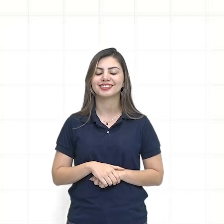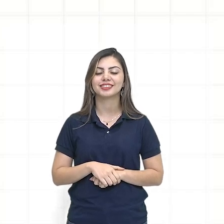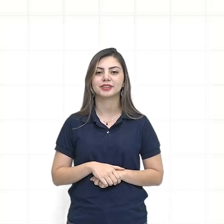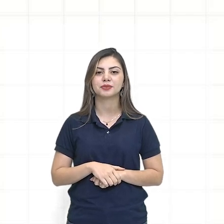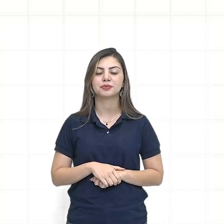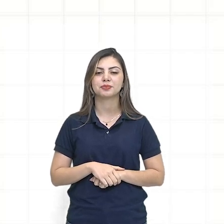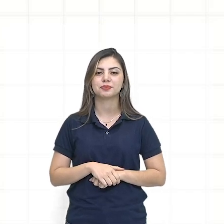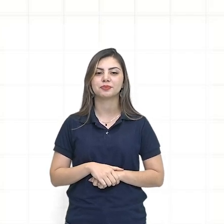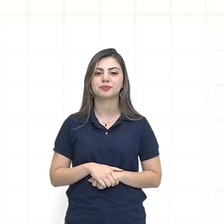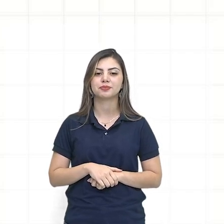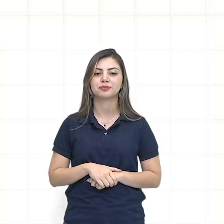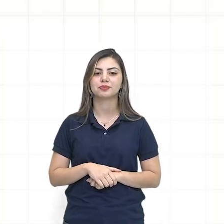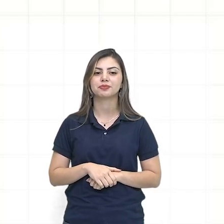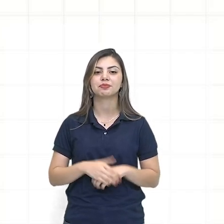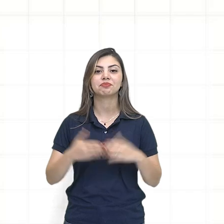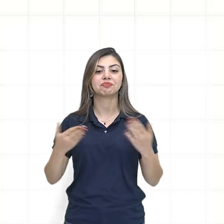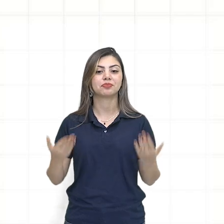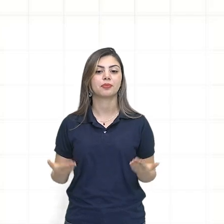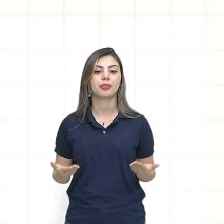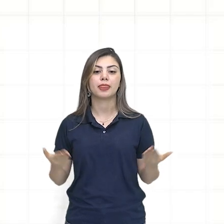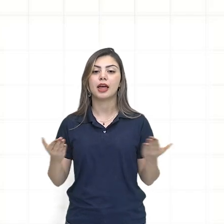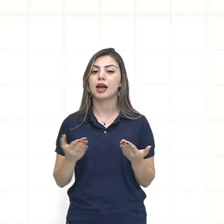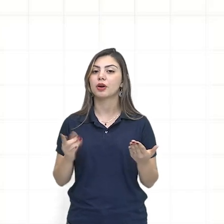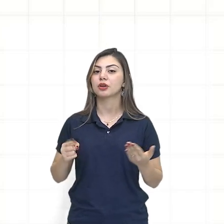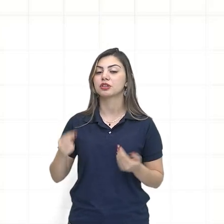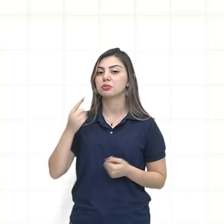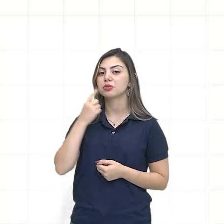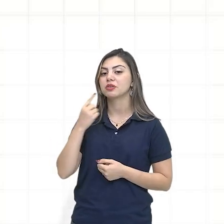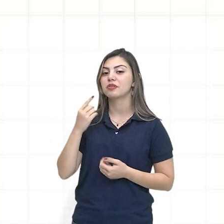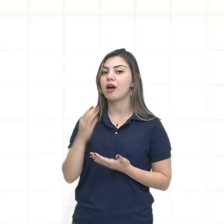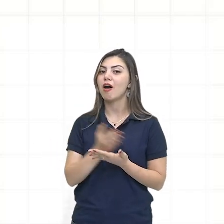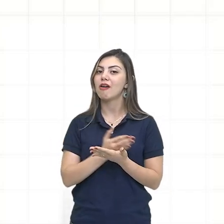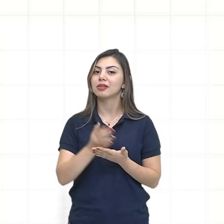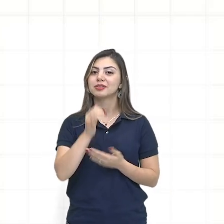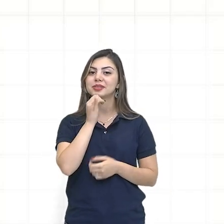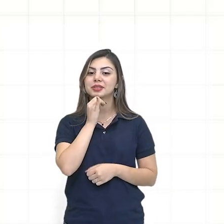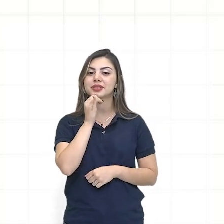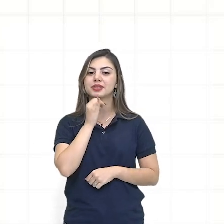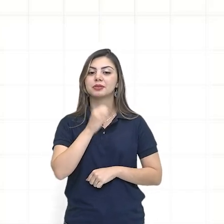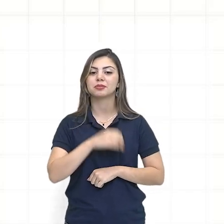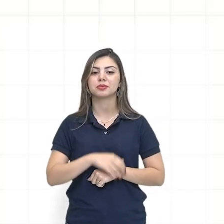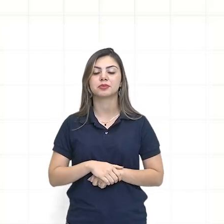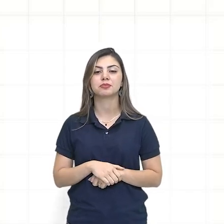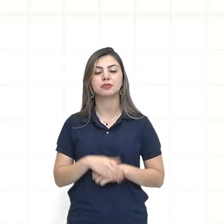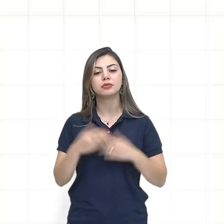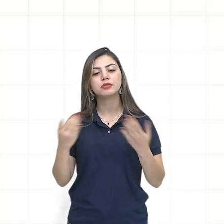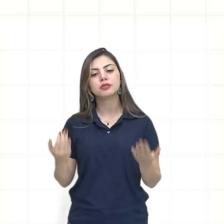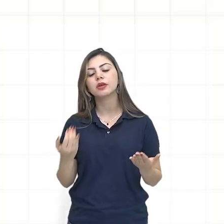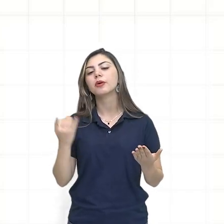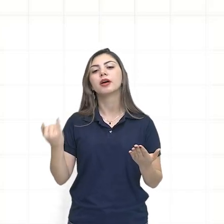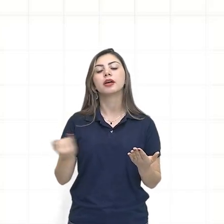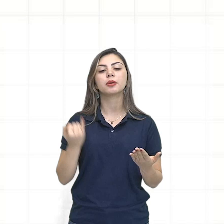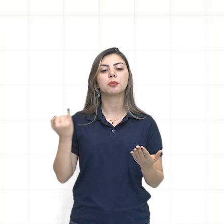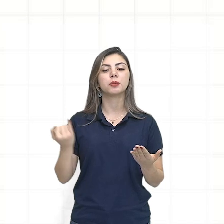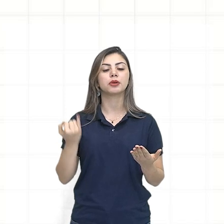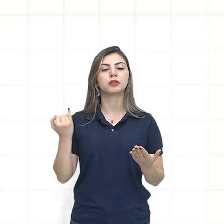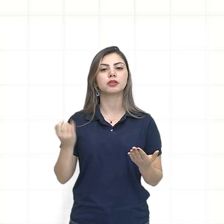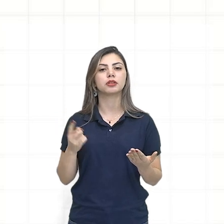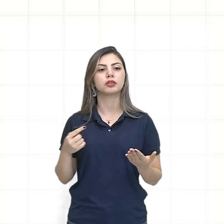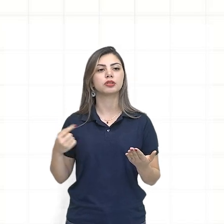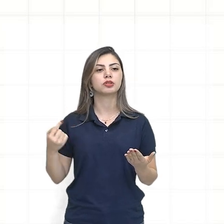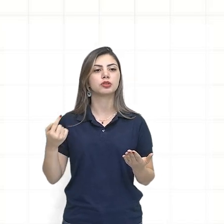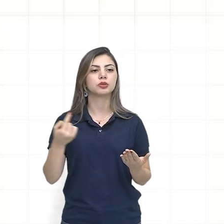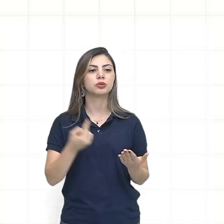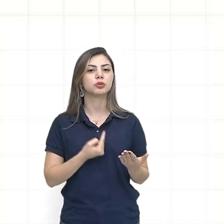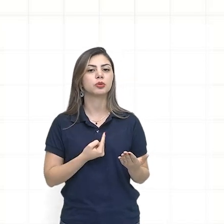bem. Agora vamos ver aqui alguns exemplos. Por isso, pessoal, é importante que a